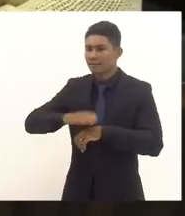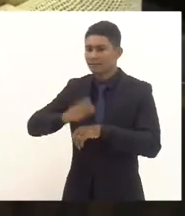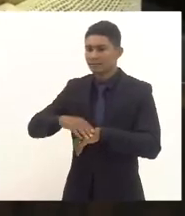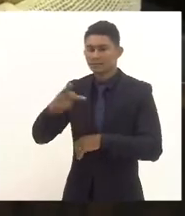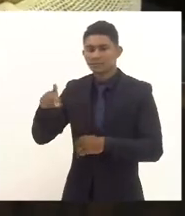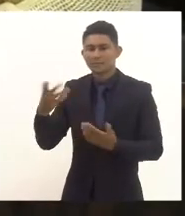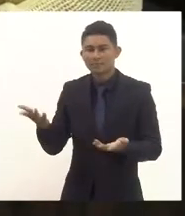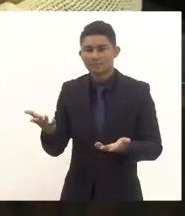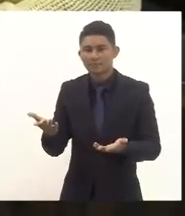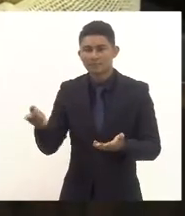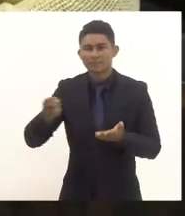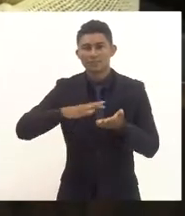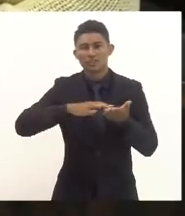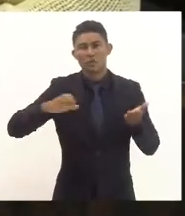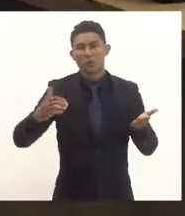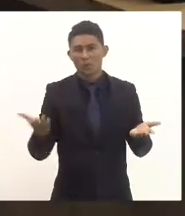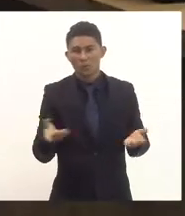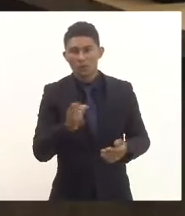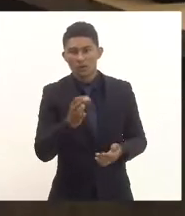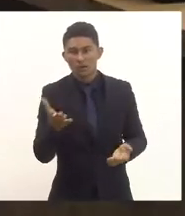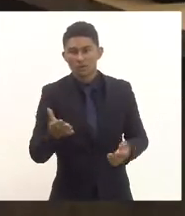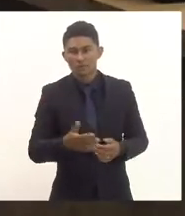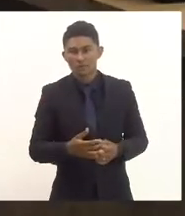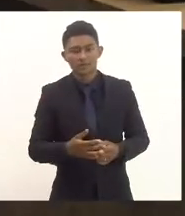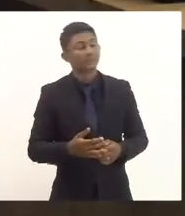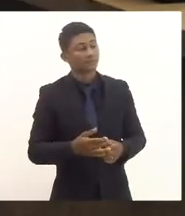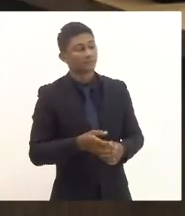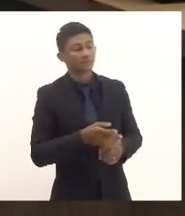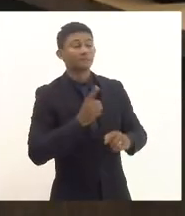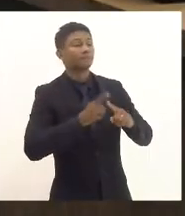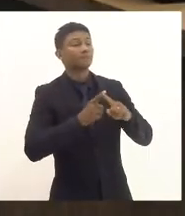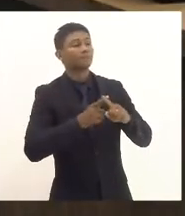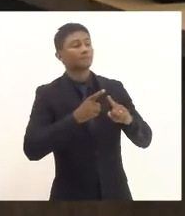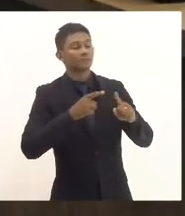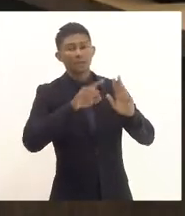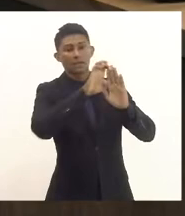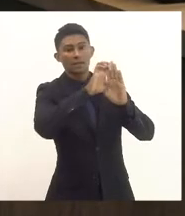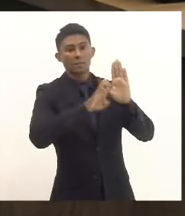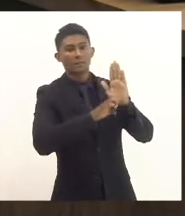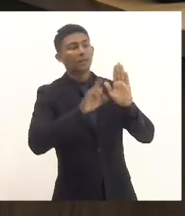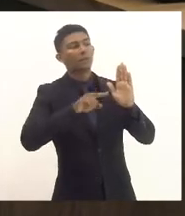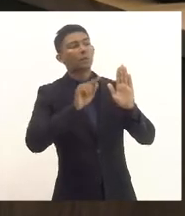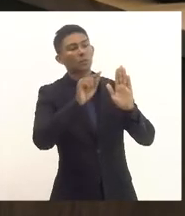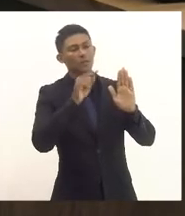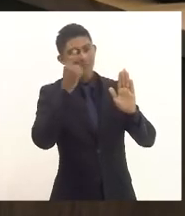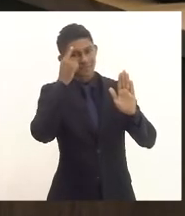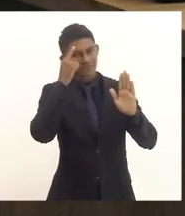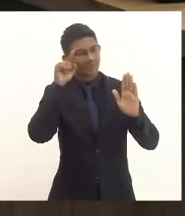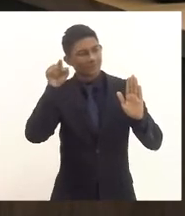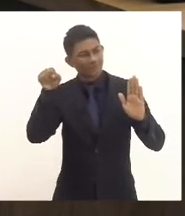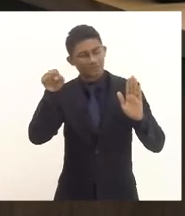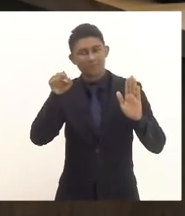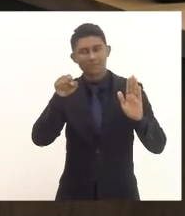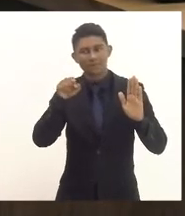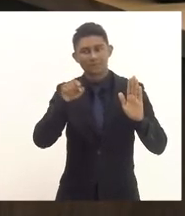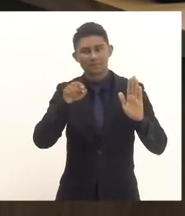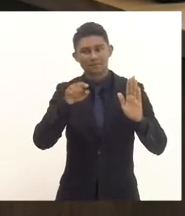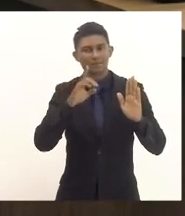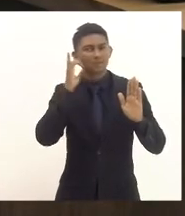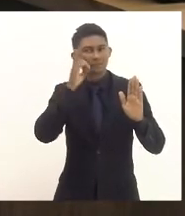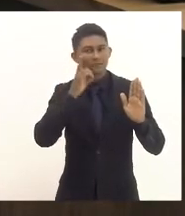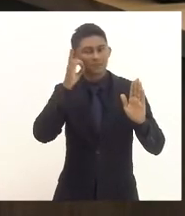que retirou a emenda não é porque a nossa emenda era para suprimir a emenda do deputado